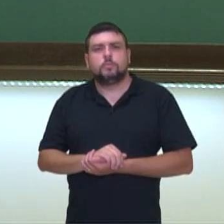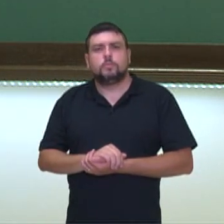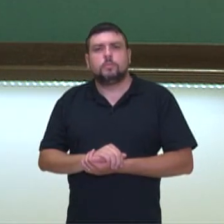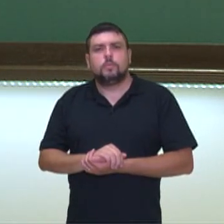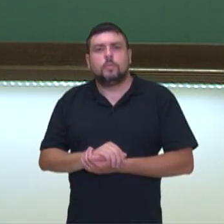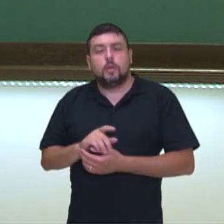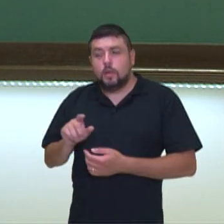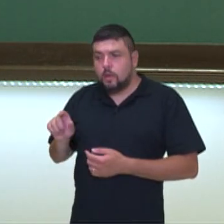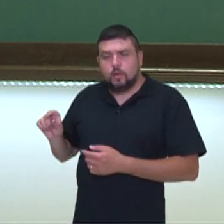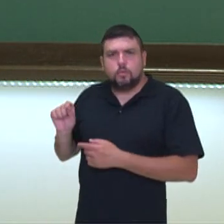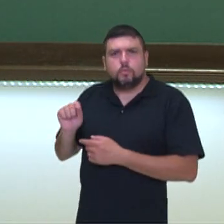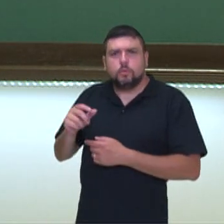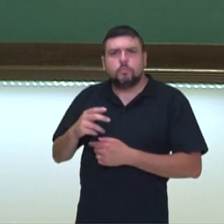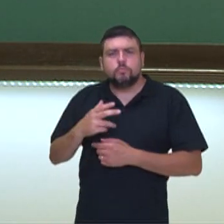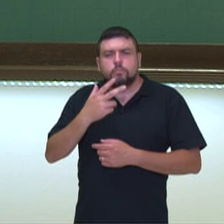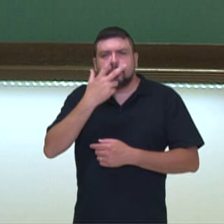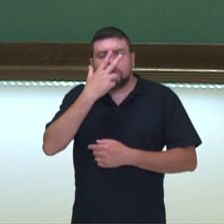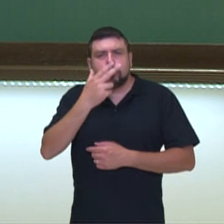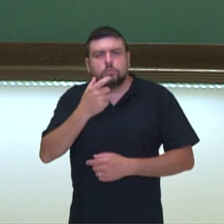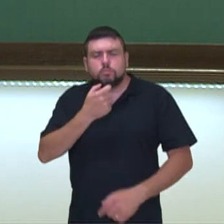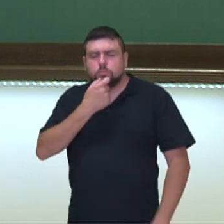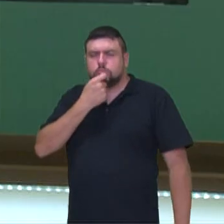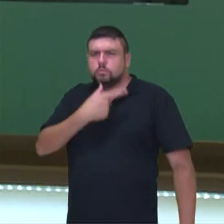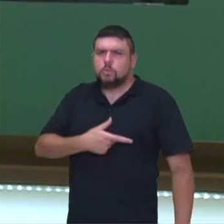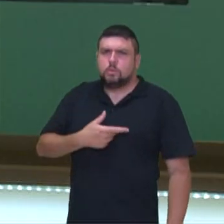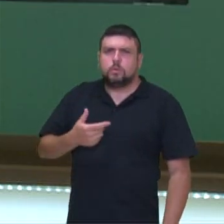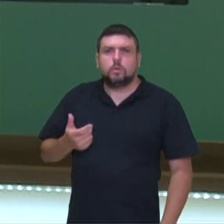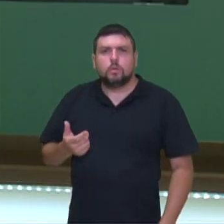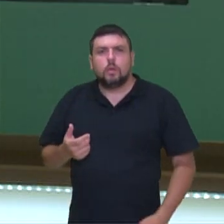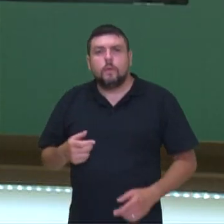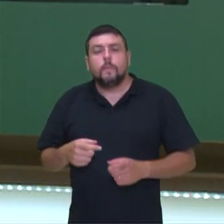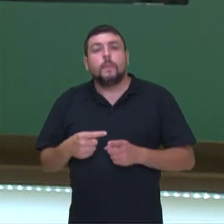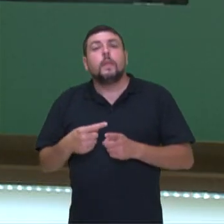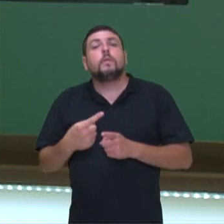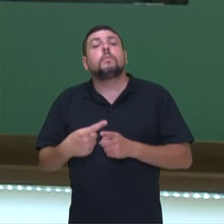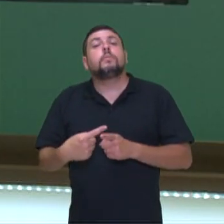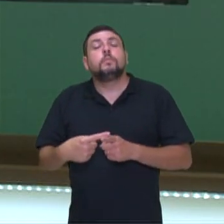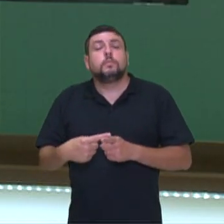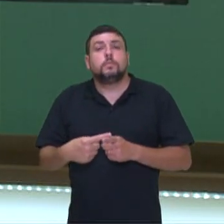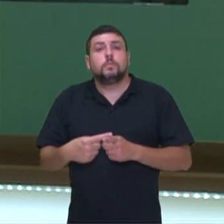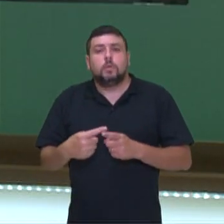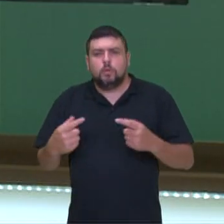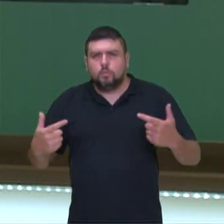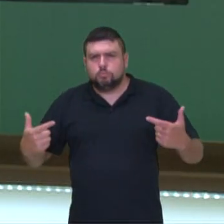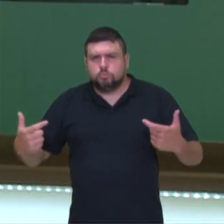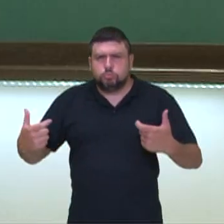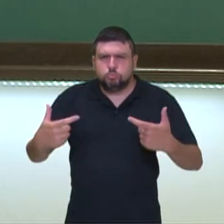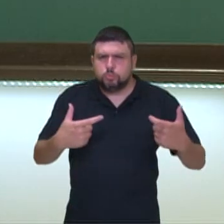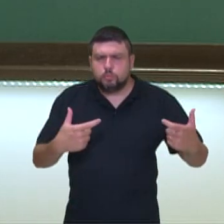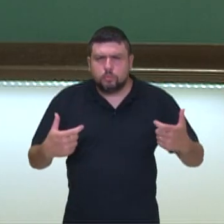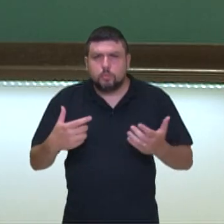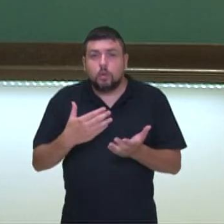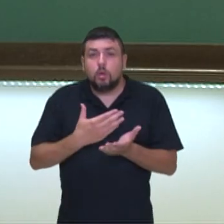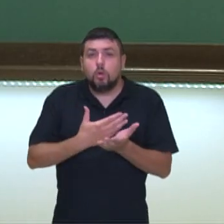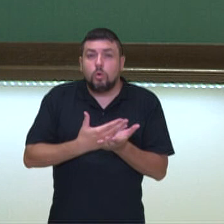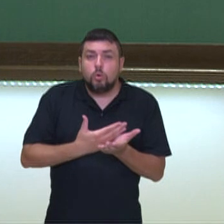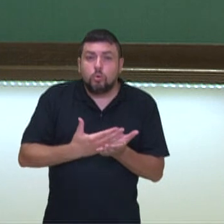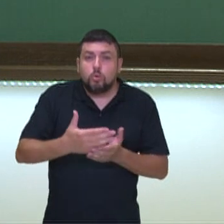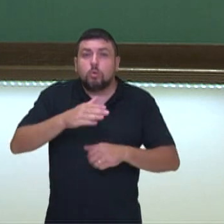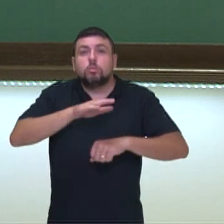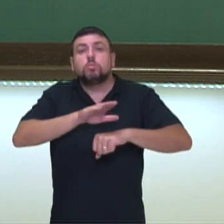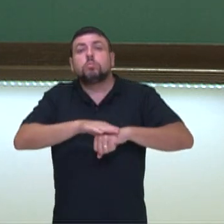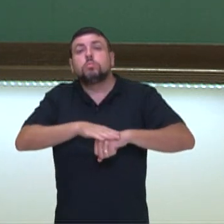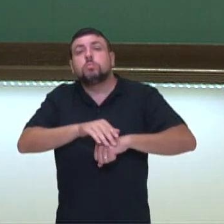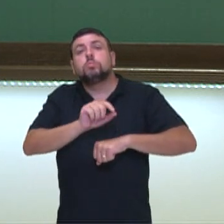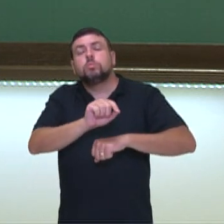uma ironia muito forte, né? Porque quem iniciou esse conflito de guerra foi a grande potência